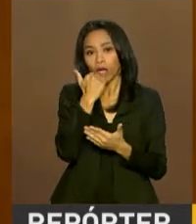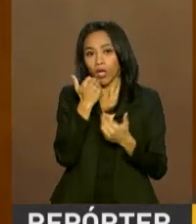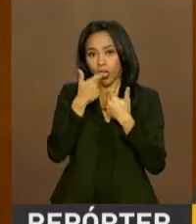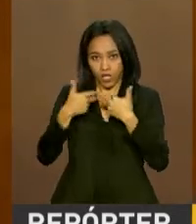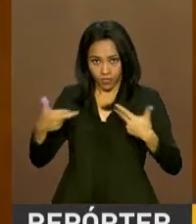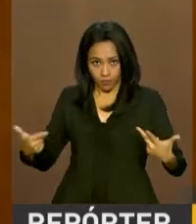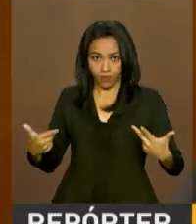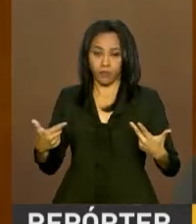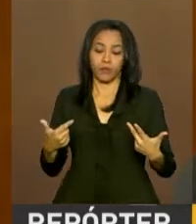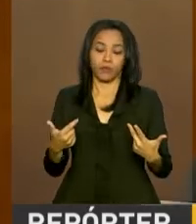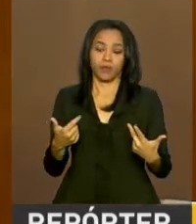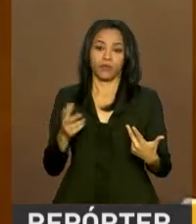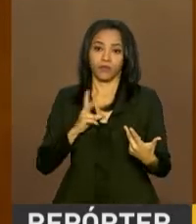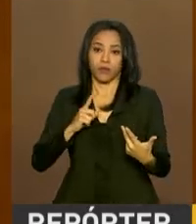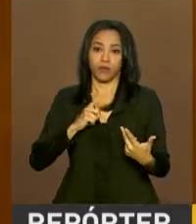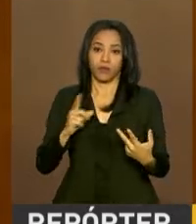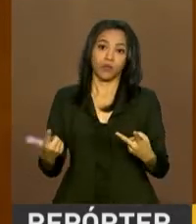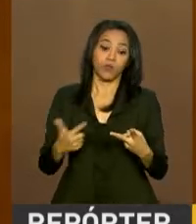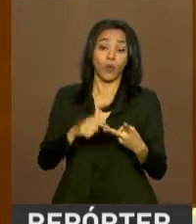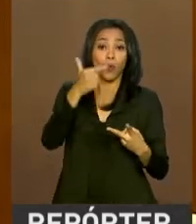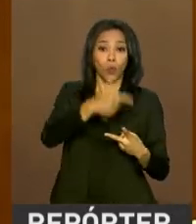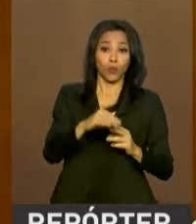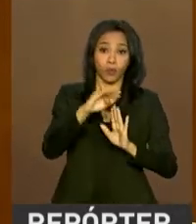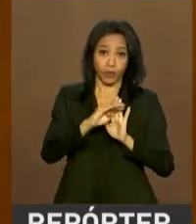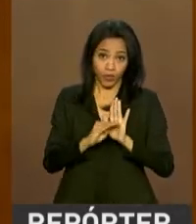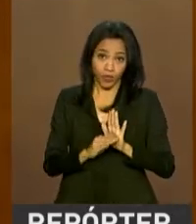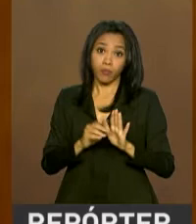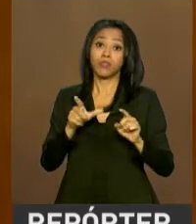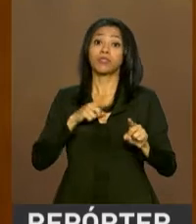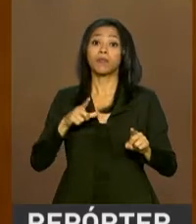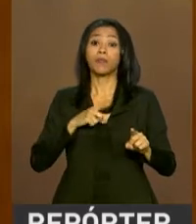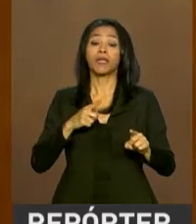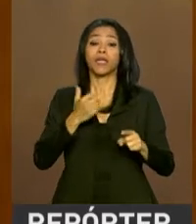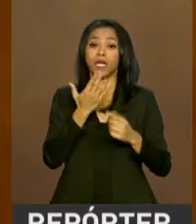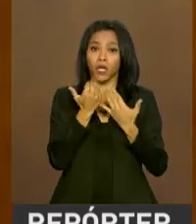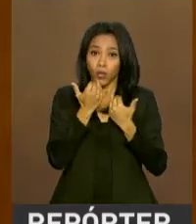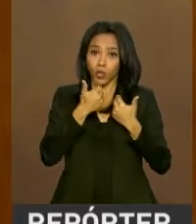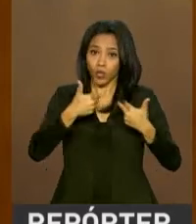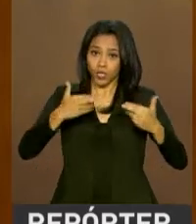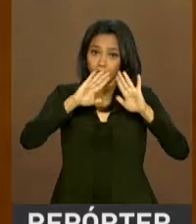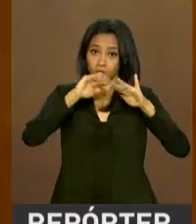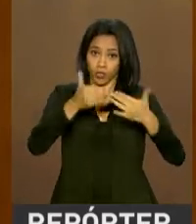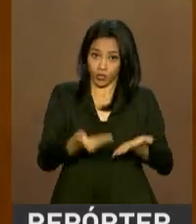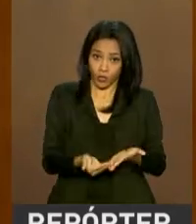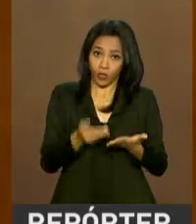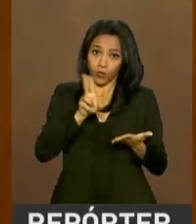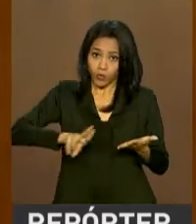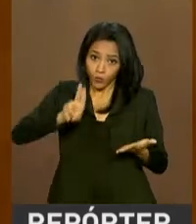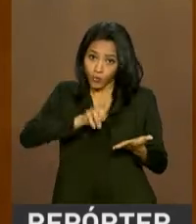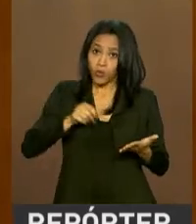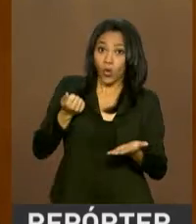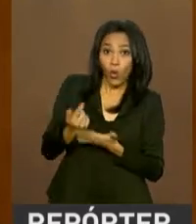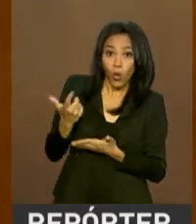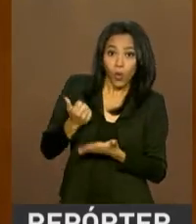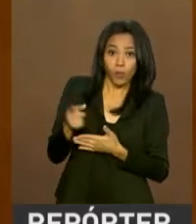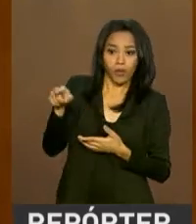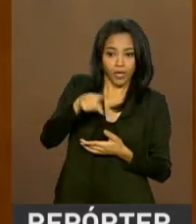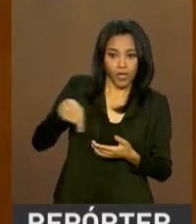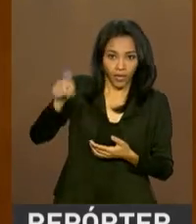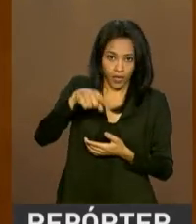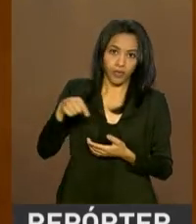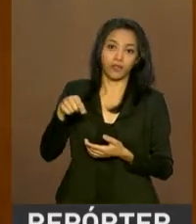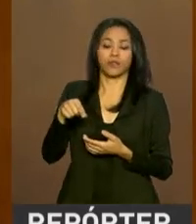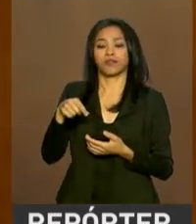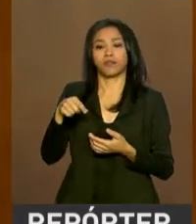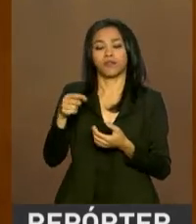extrativismo nós temos o programa de alimentação escolar também com recorte para a compra desses produtos do